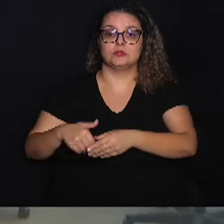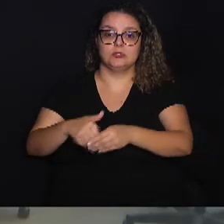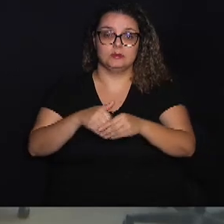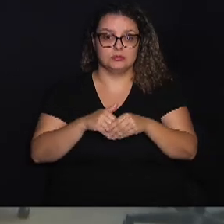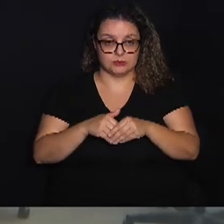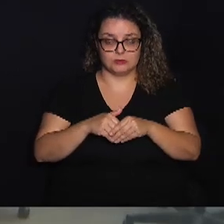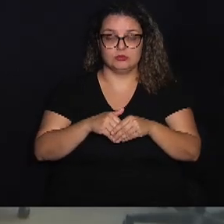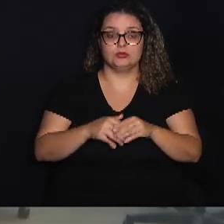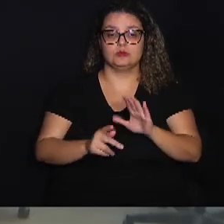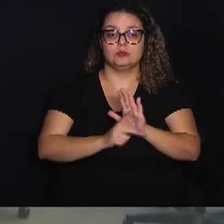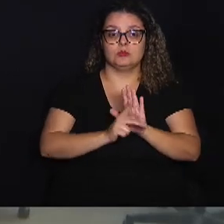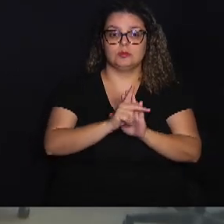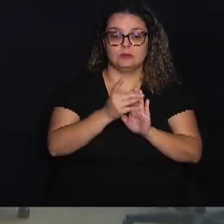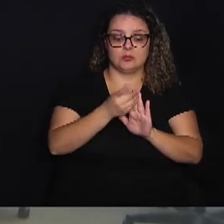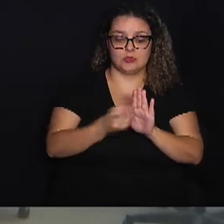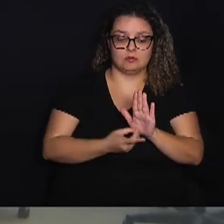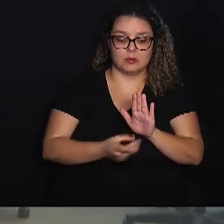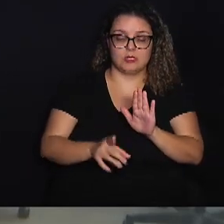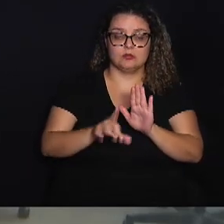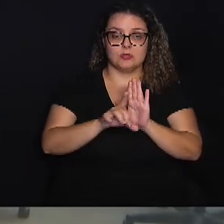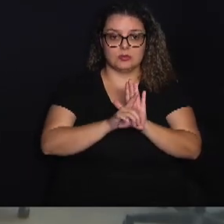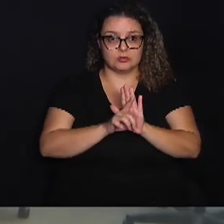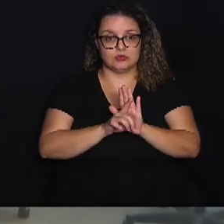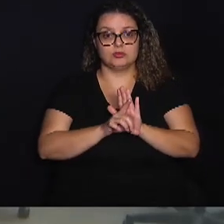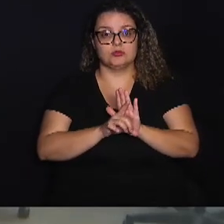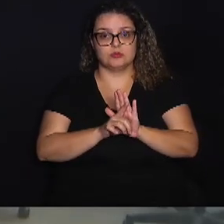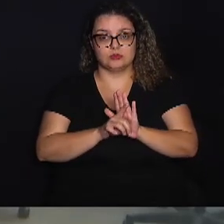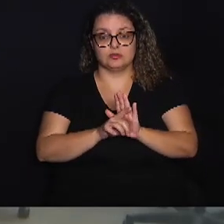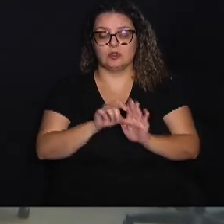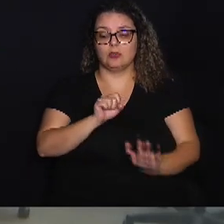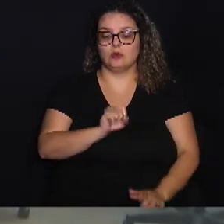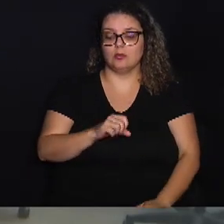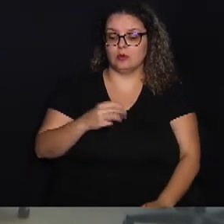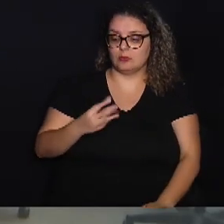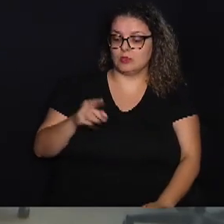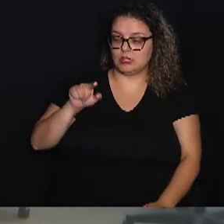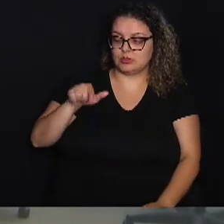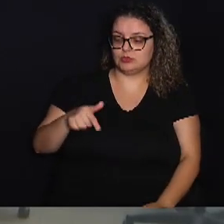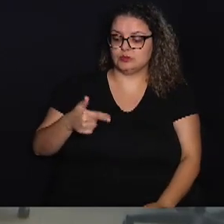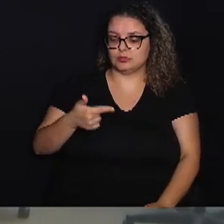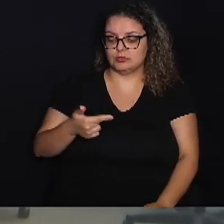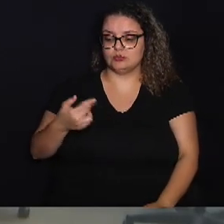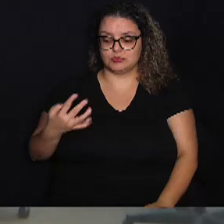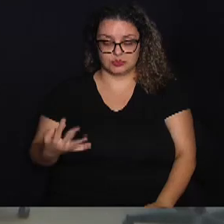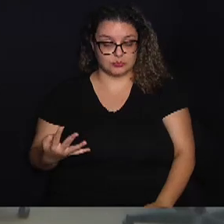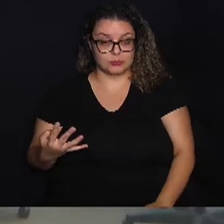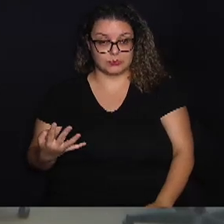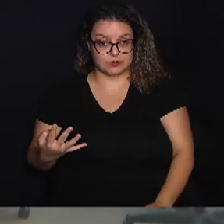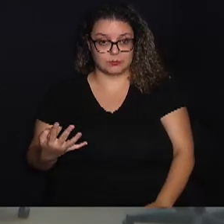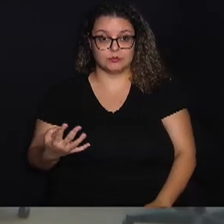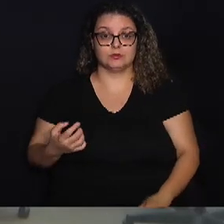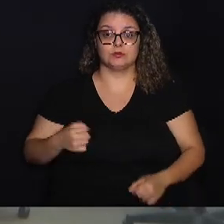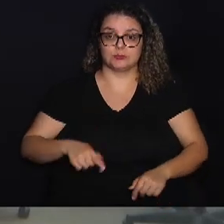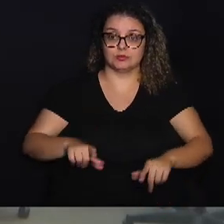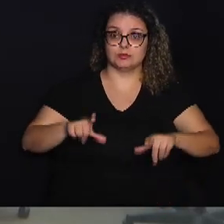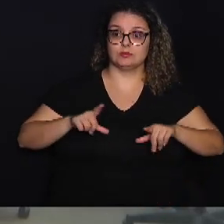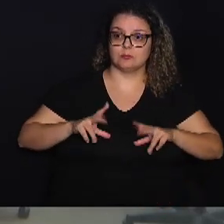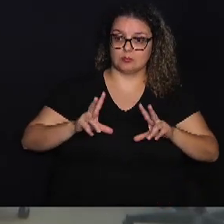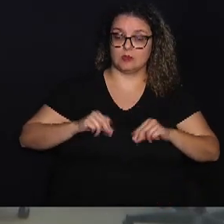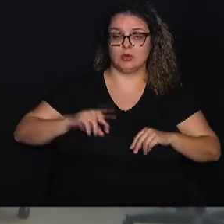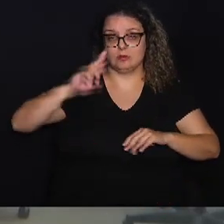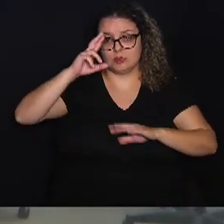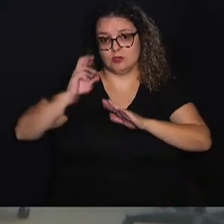e votação do projeto de decreto legislativo 83 de 2024 que concede diploma de mérito